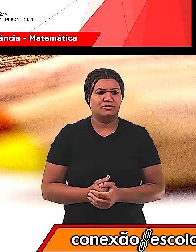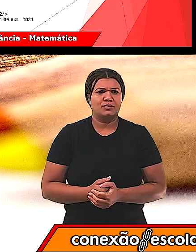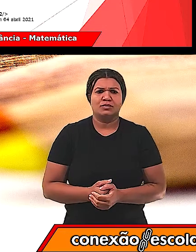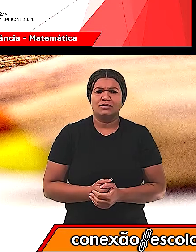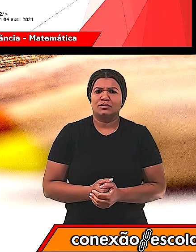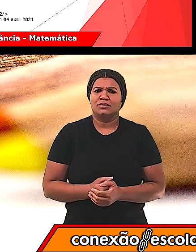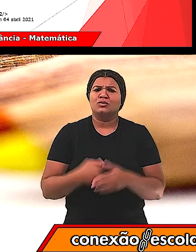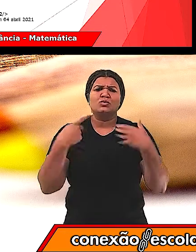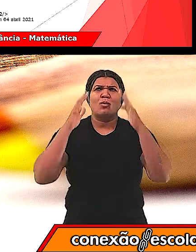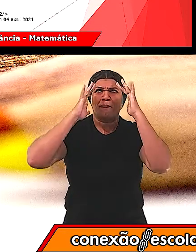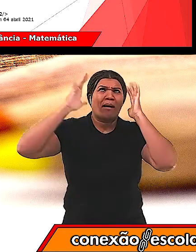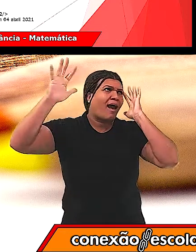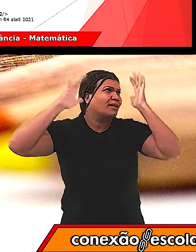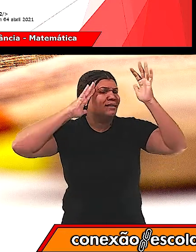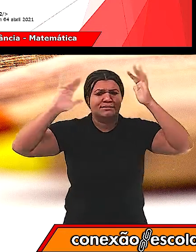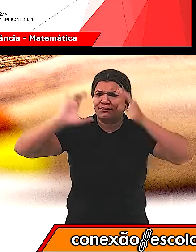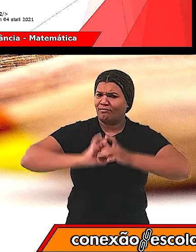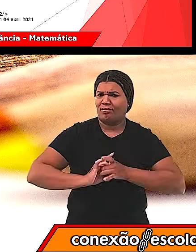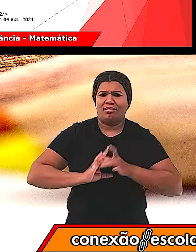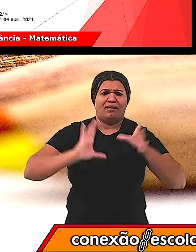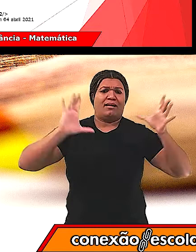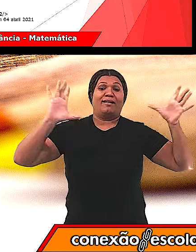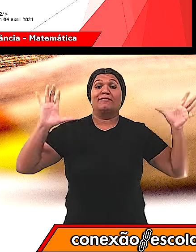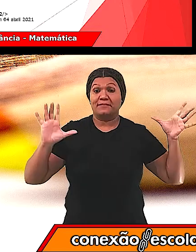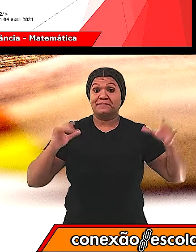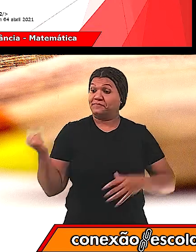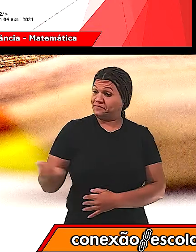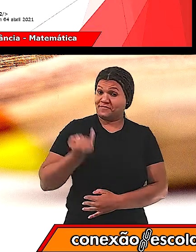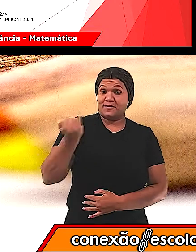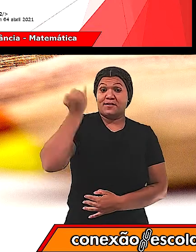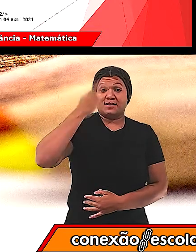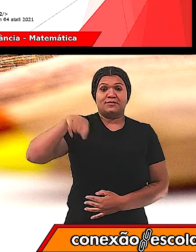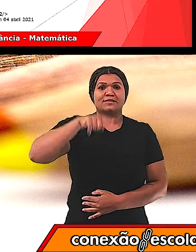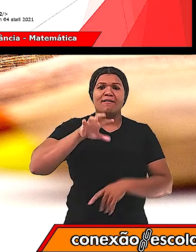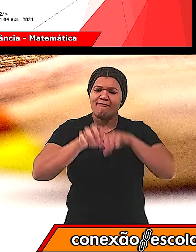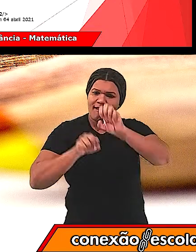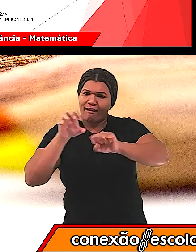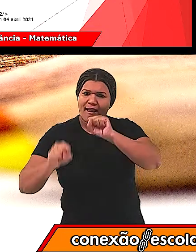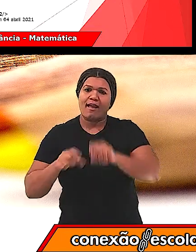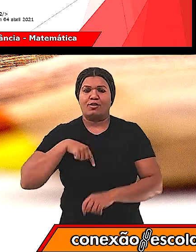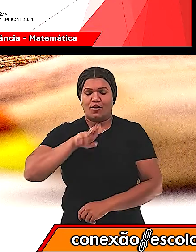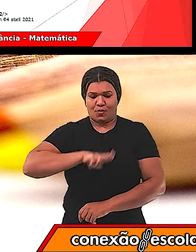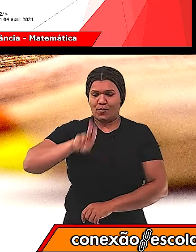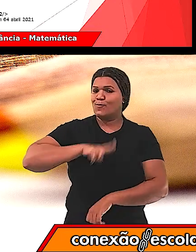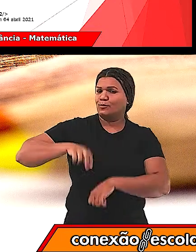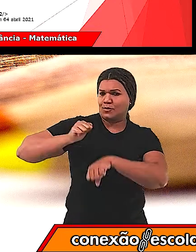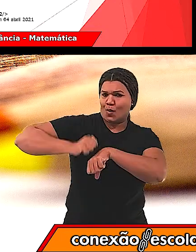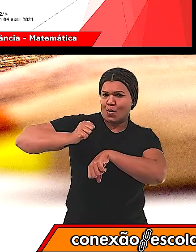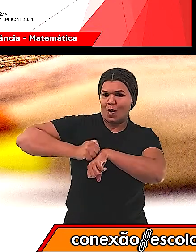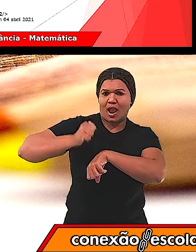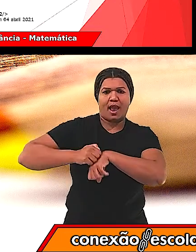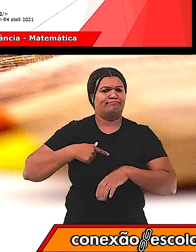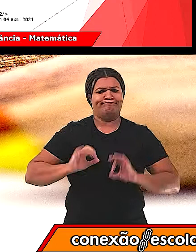onde sua imaginação te levar. O importante é você pegar. Quando a gente usa o concreto, não tem como errar.